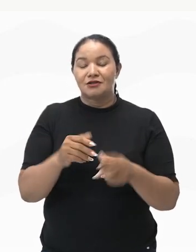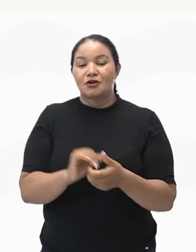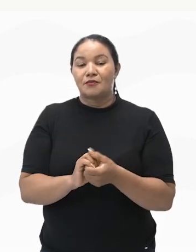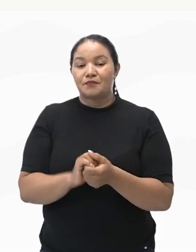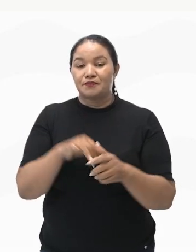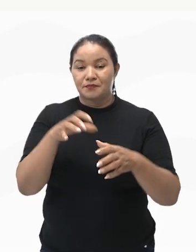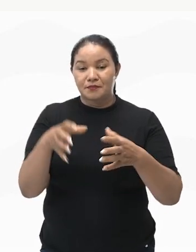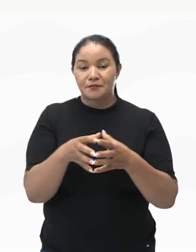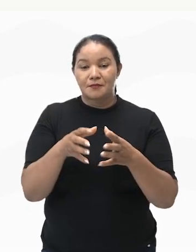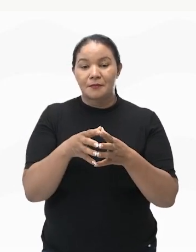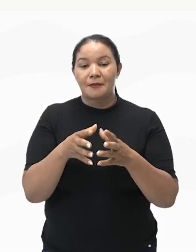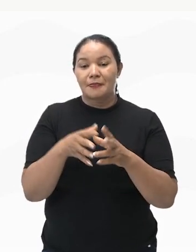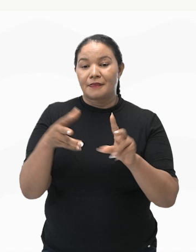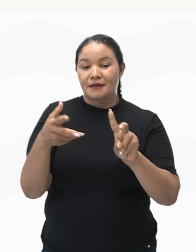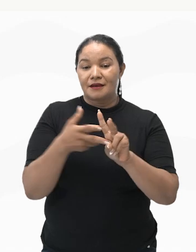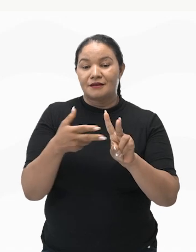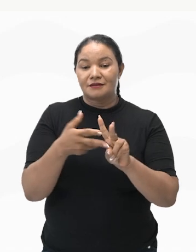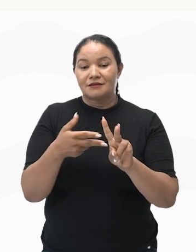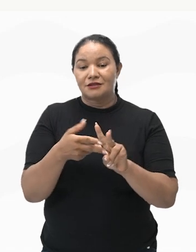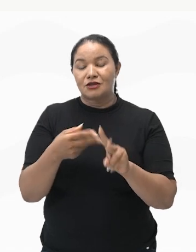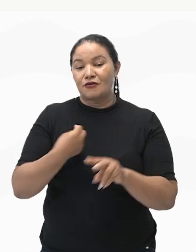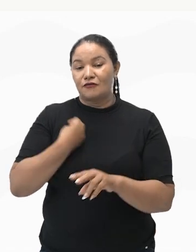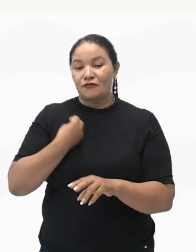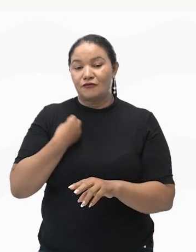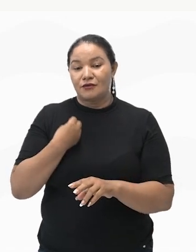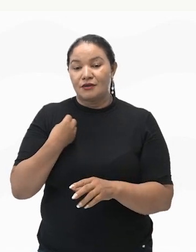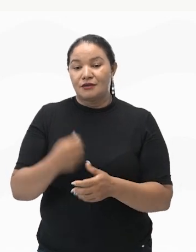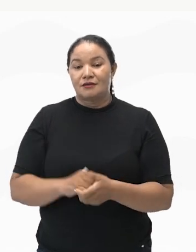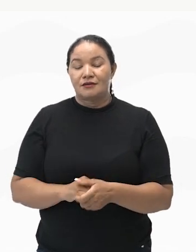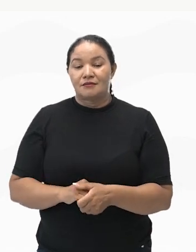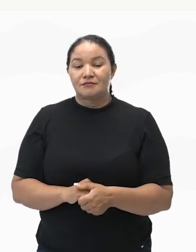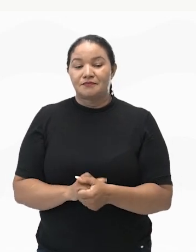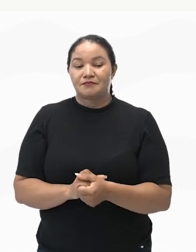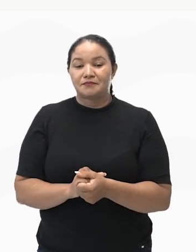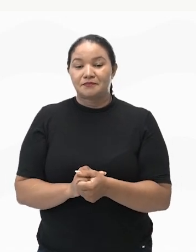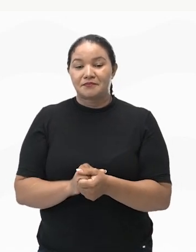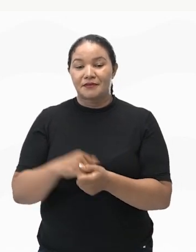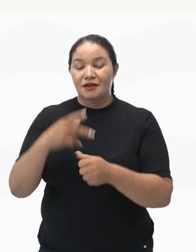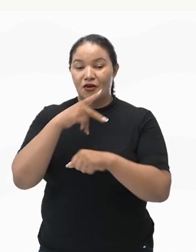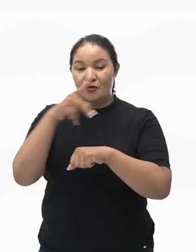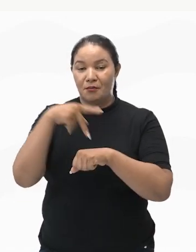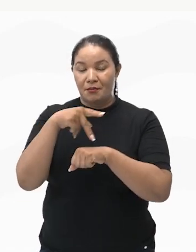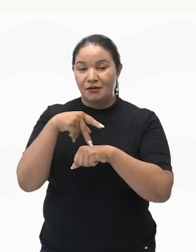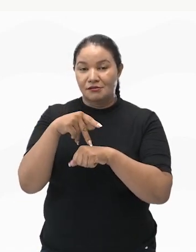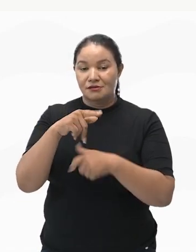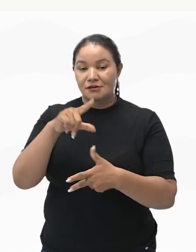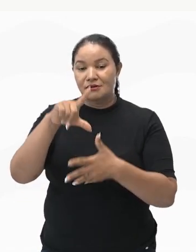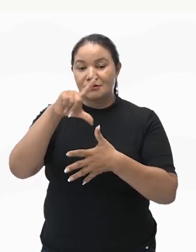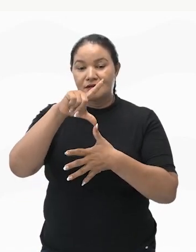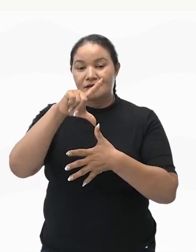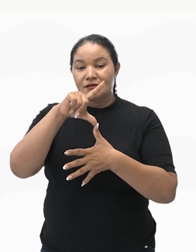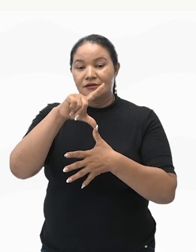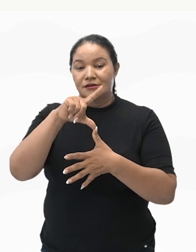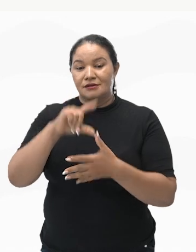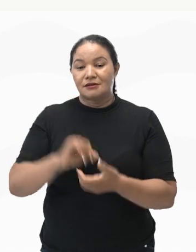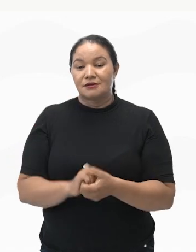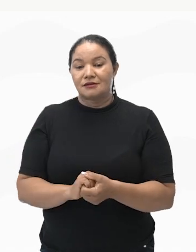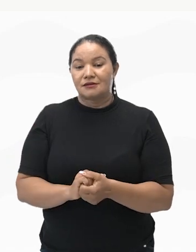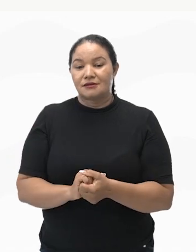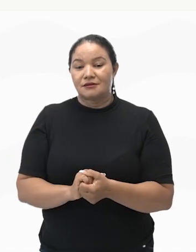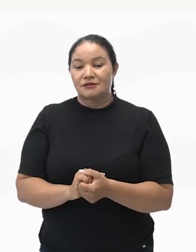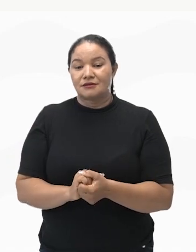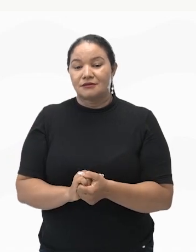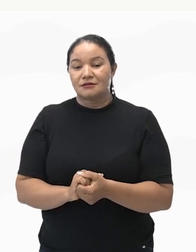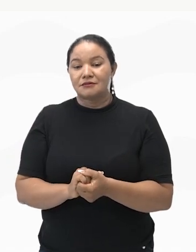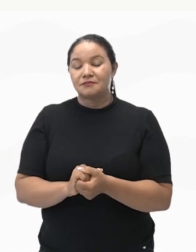indígena vivendo nos países da América Latina. E eu quero só destacar, pessoal, com relação ao território brasileiro, quando a gente